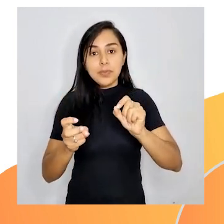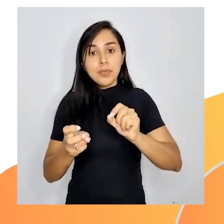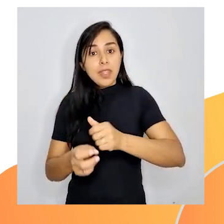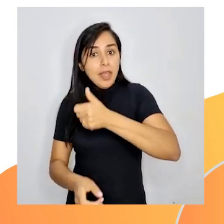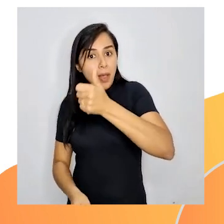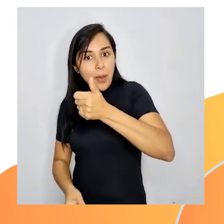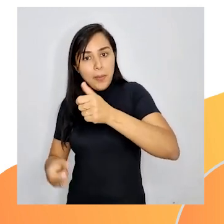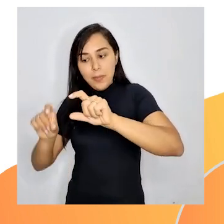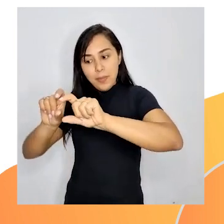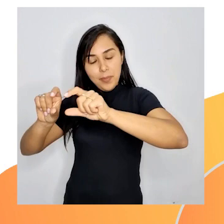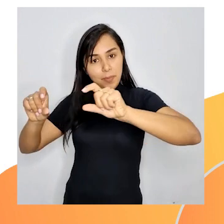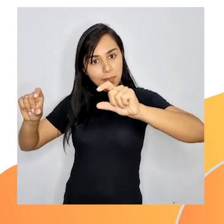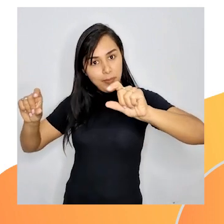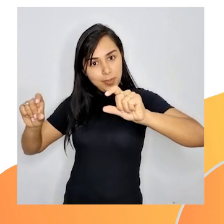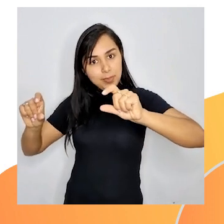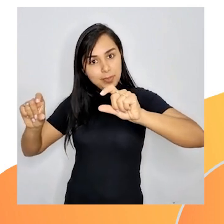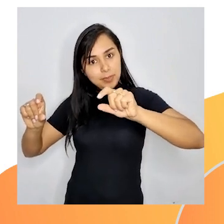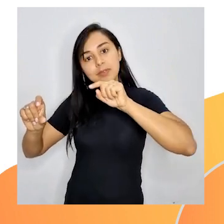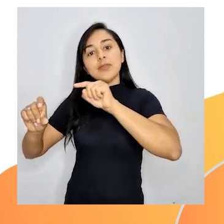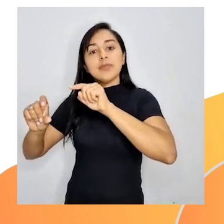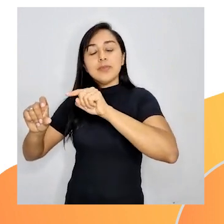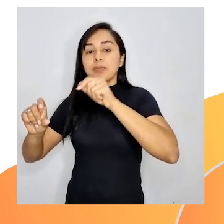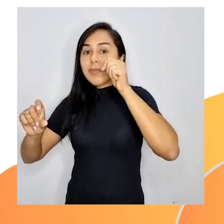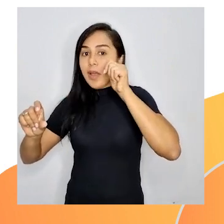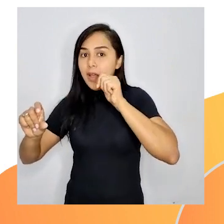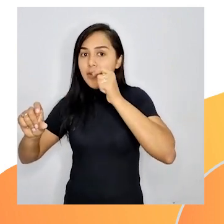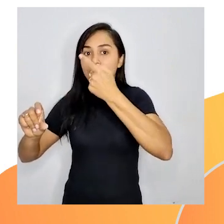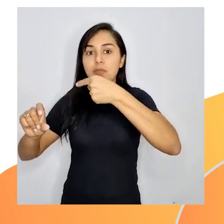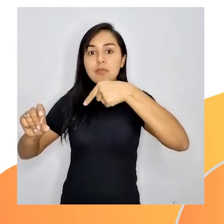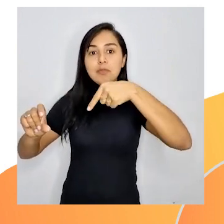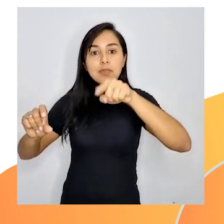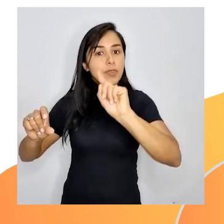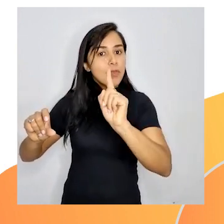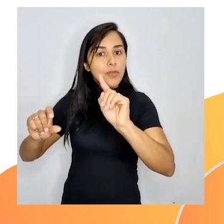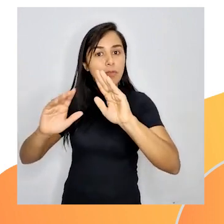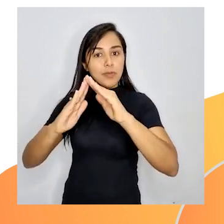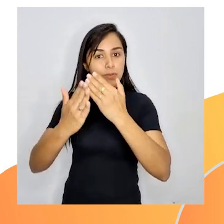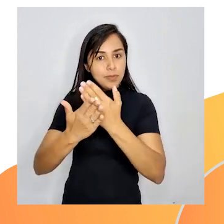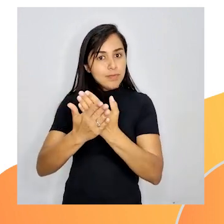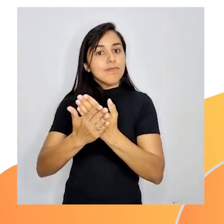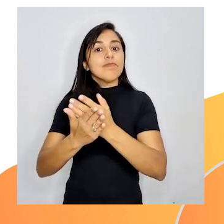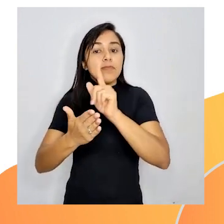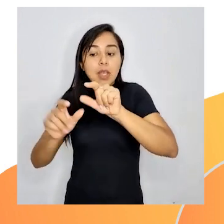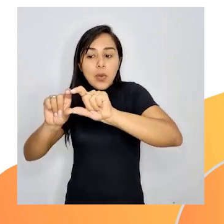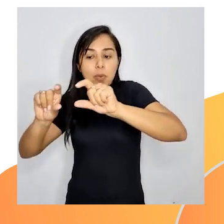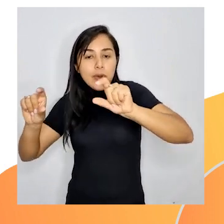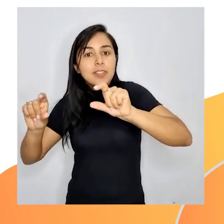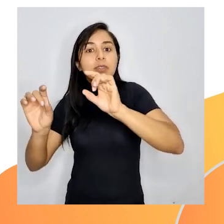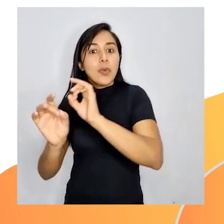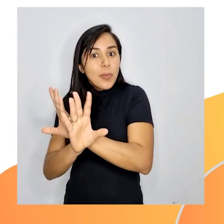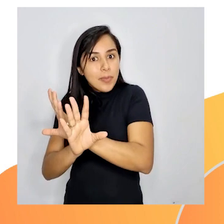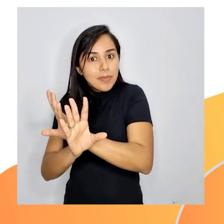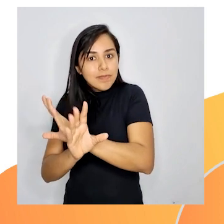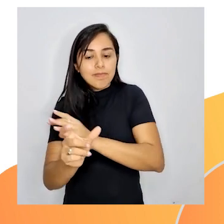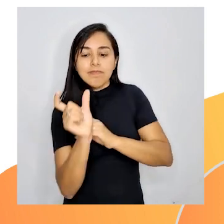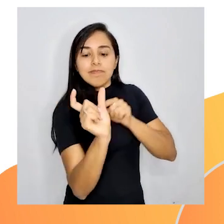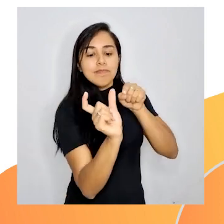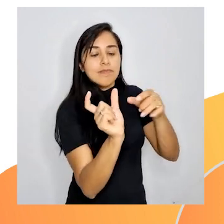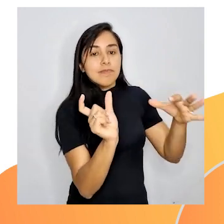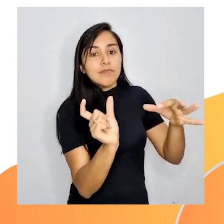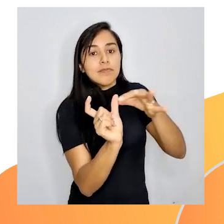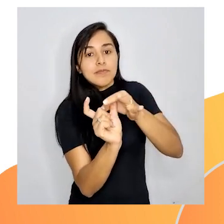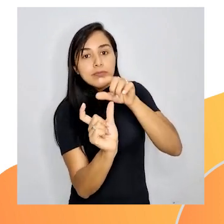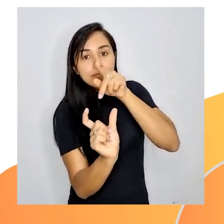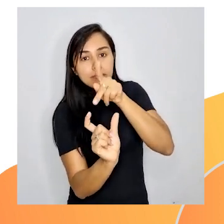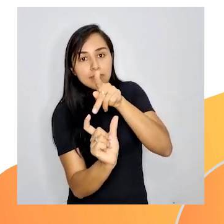que é a conjunção pois. Mas ambas as orações possuem independência sintática. A primeira